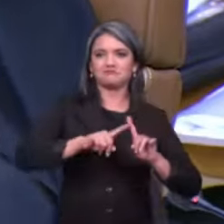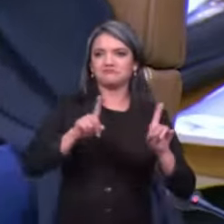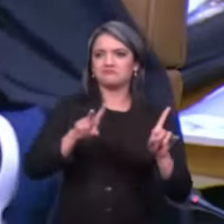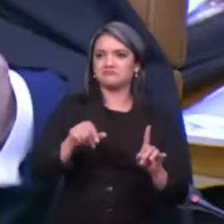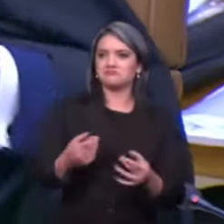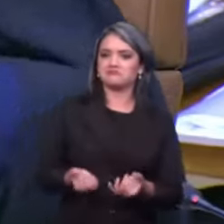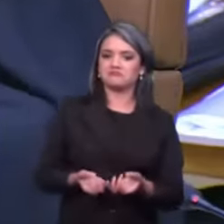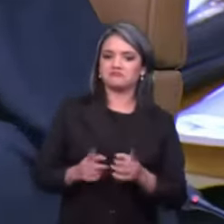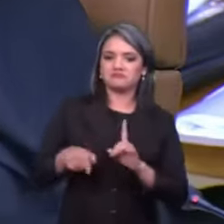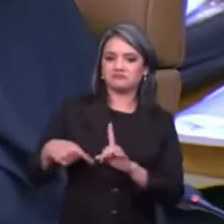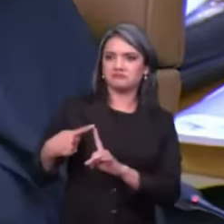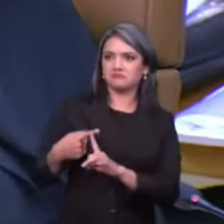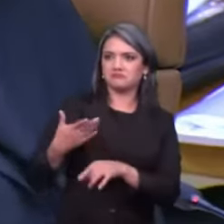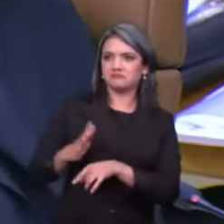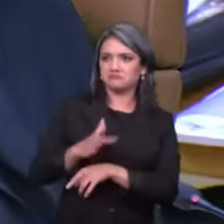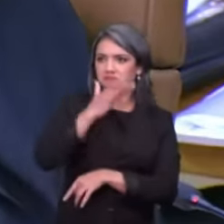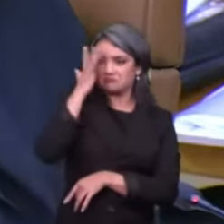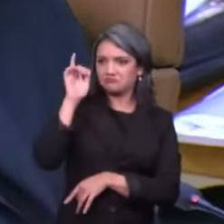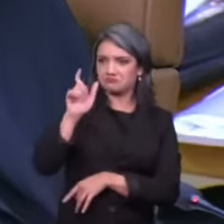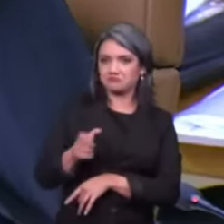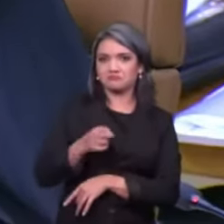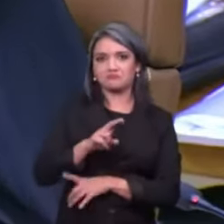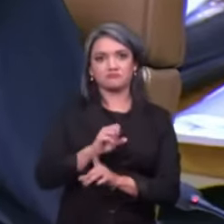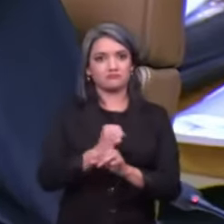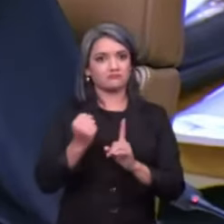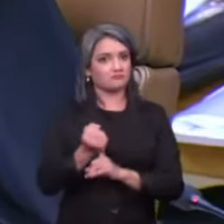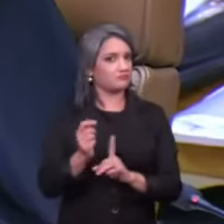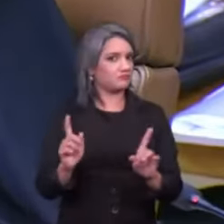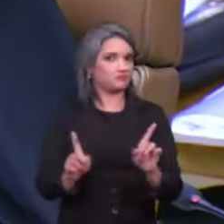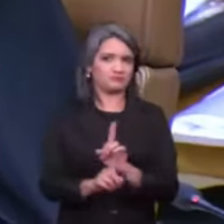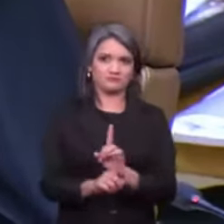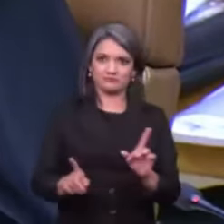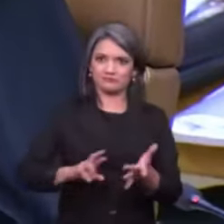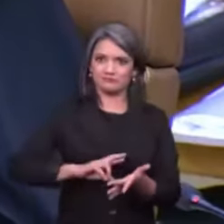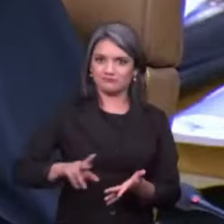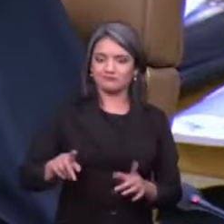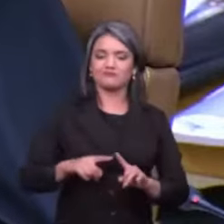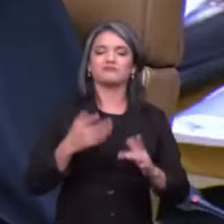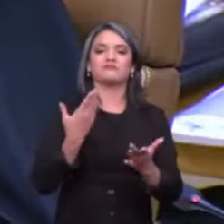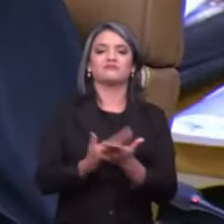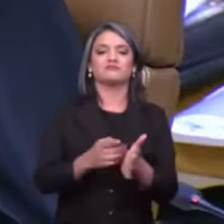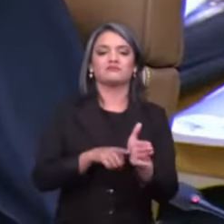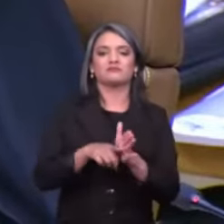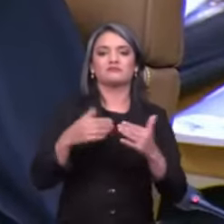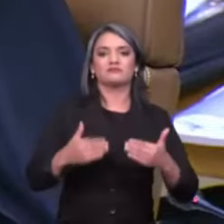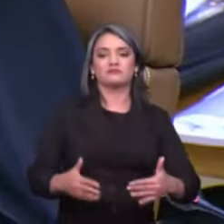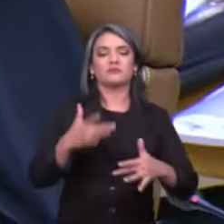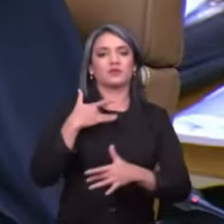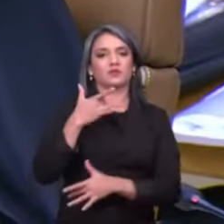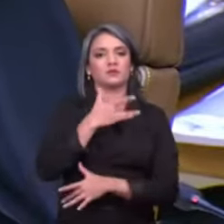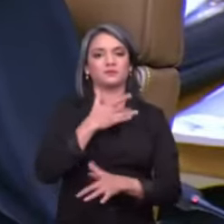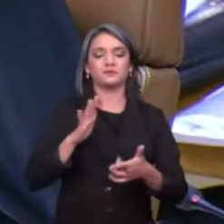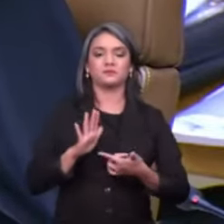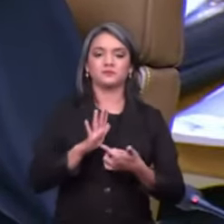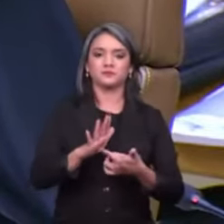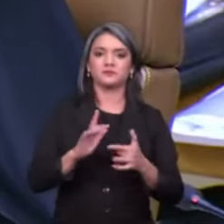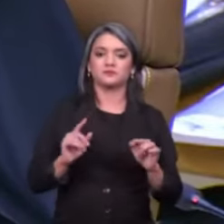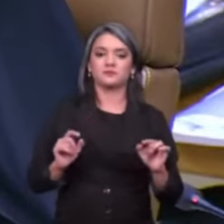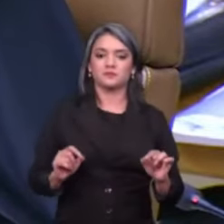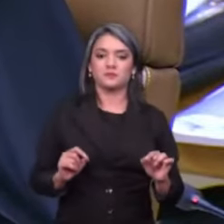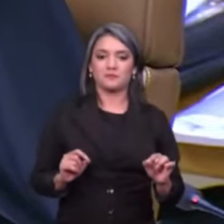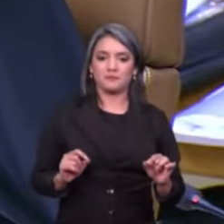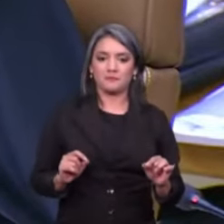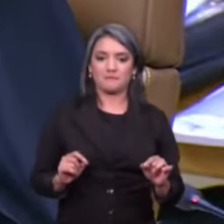indivíduo e para a sociedade. Pelo contrário, estudo elaborado pelo Ministério da Saúde aponta com fundamento em